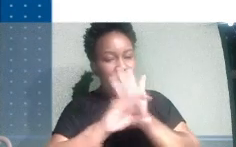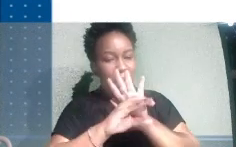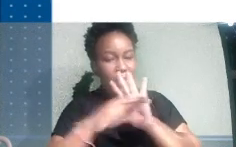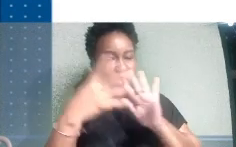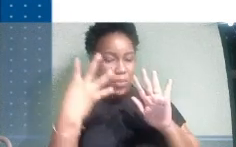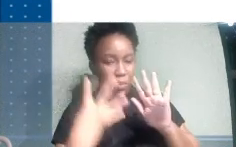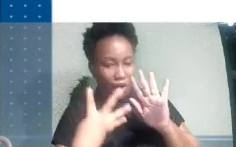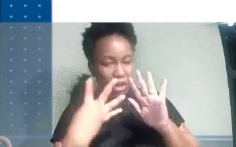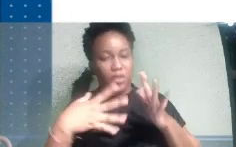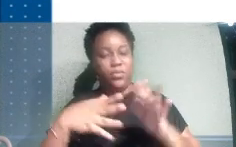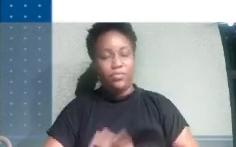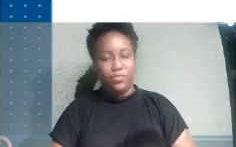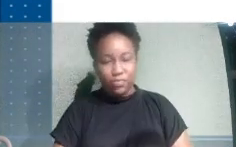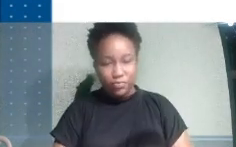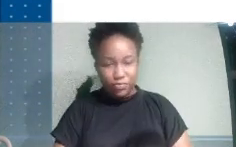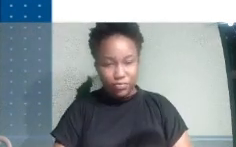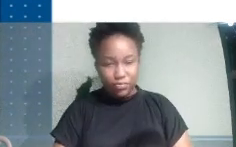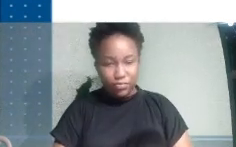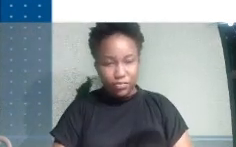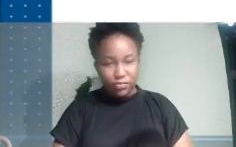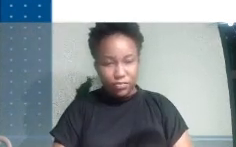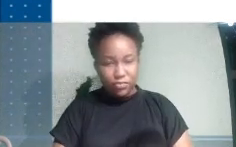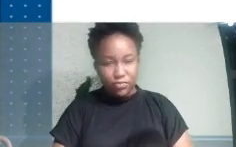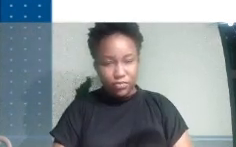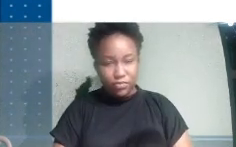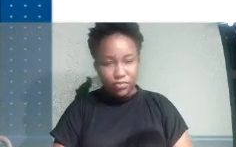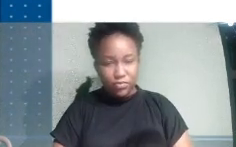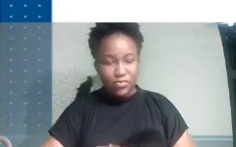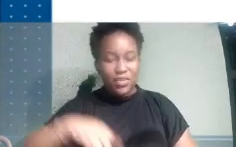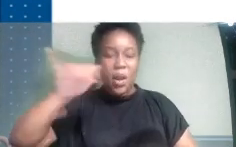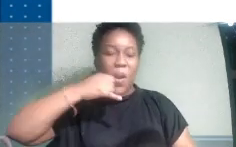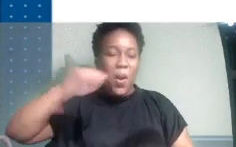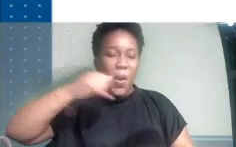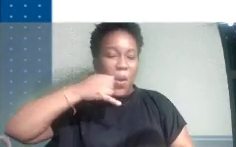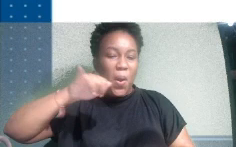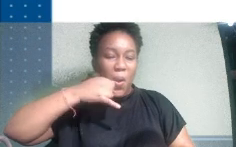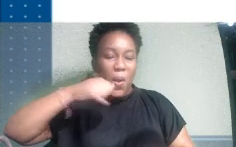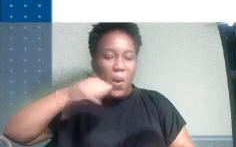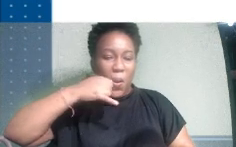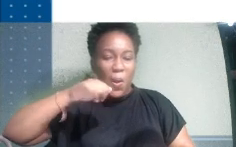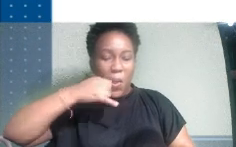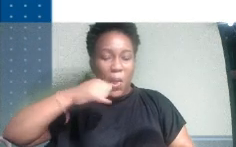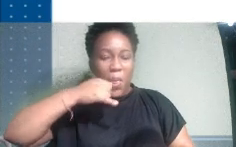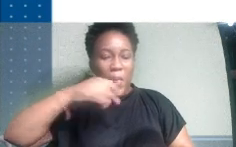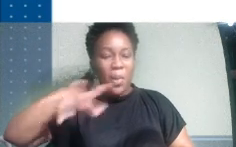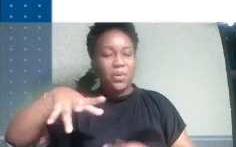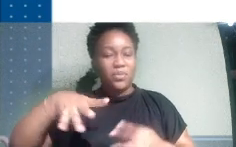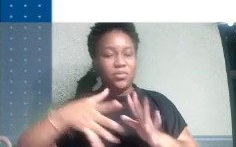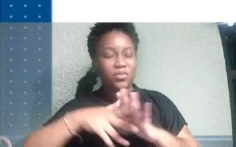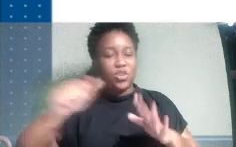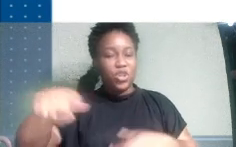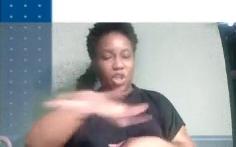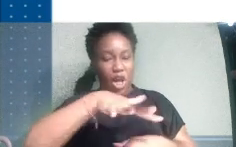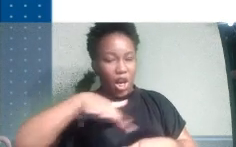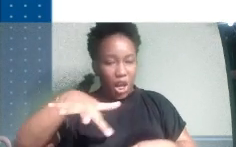4 do livro de vocês. Instalações prediais elétricas, falaremos um pouquinho aí sobre os panoramas